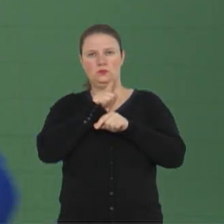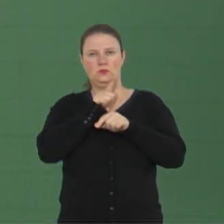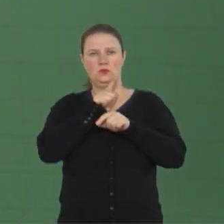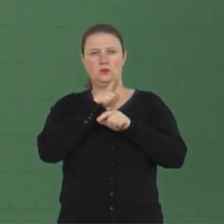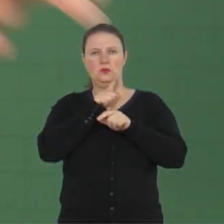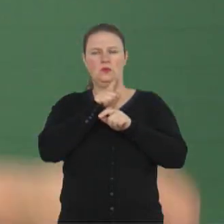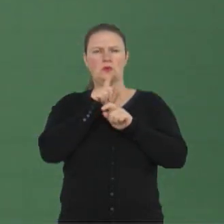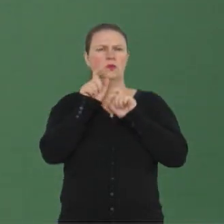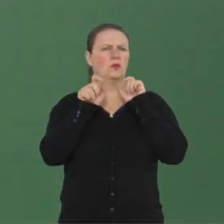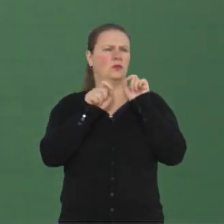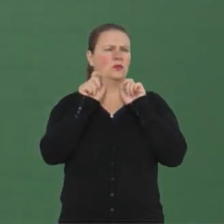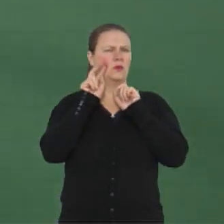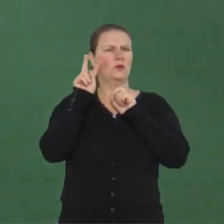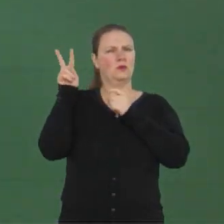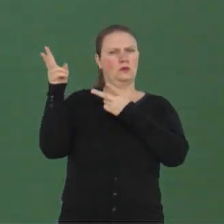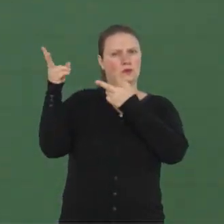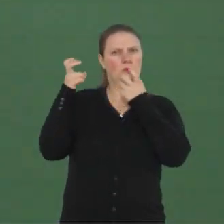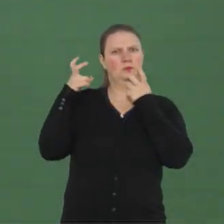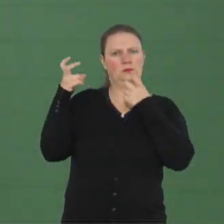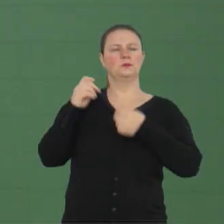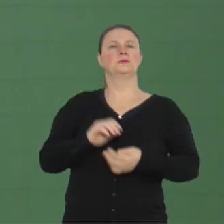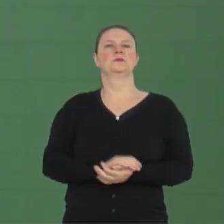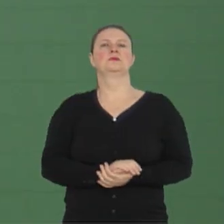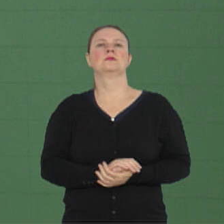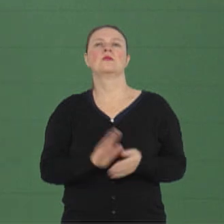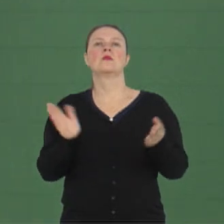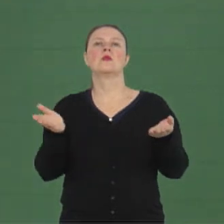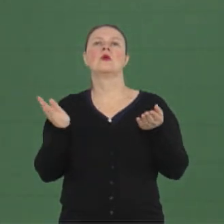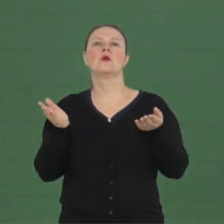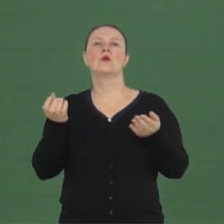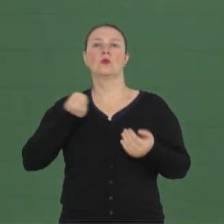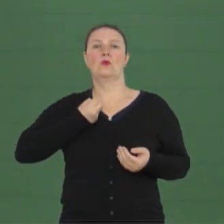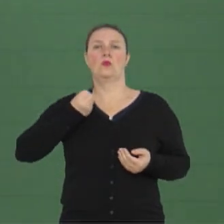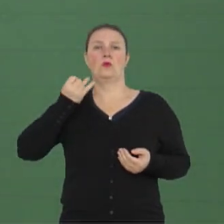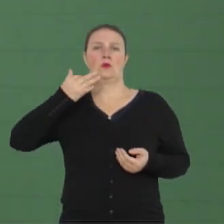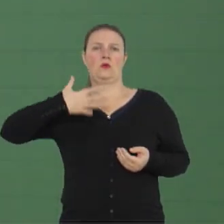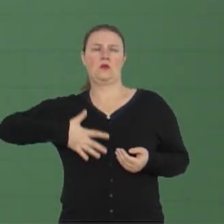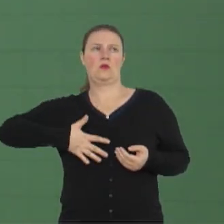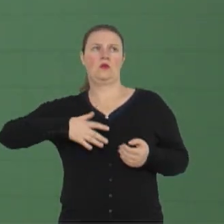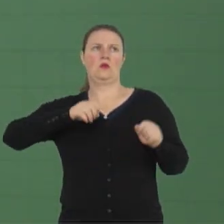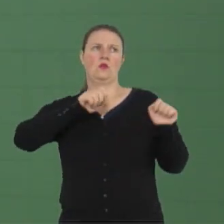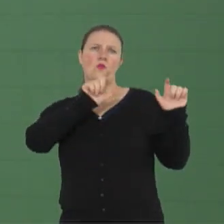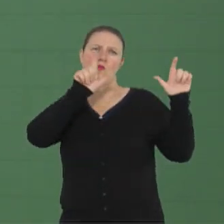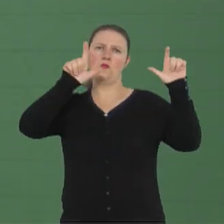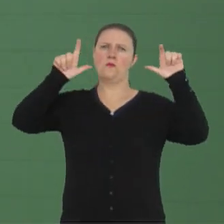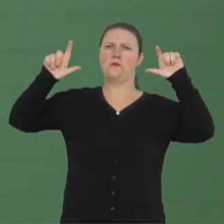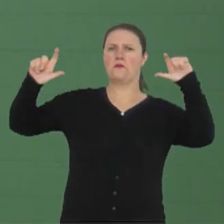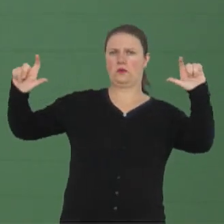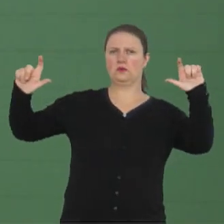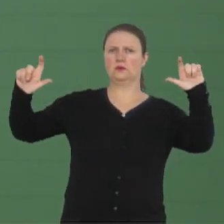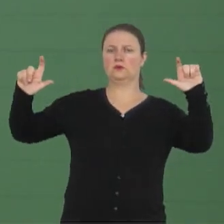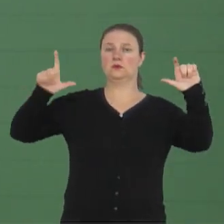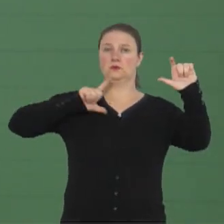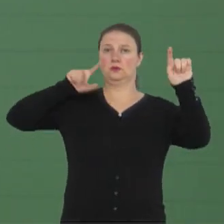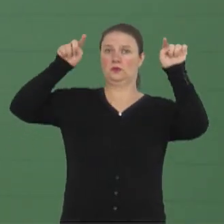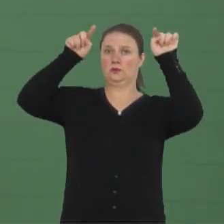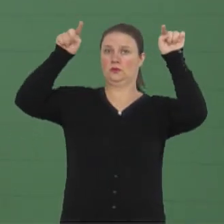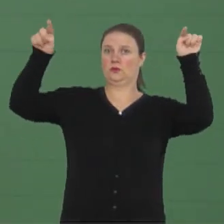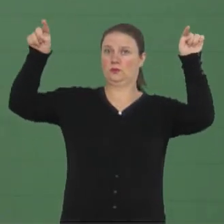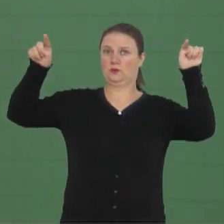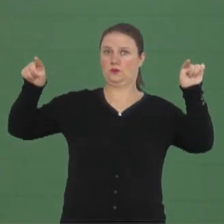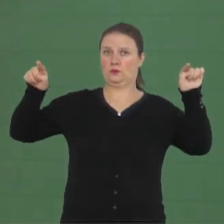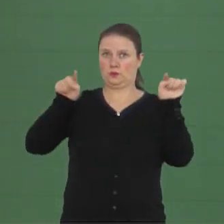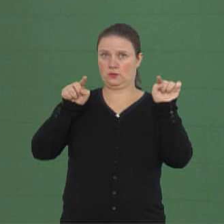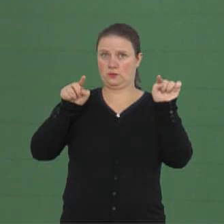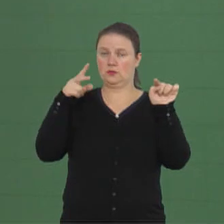Acho que não. Mas vamos lá, pensa comigo. Expressão numérica. E aqui nós temos os colchetes,